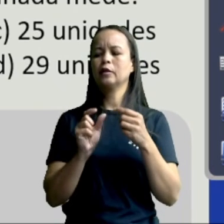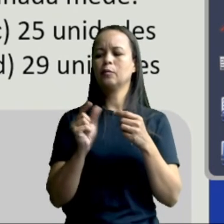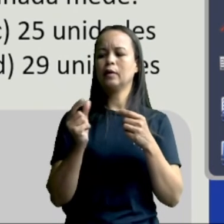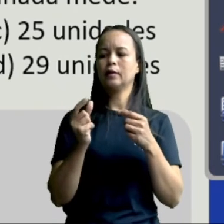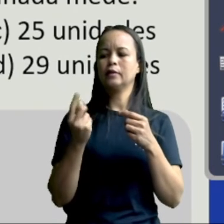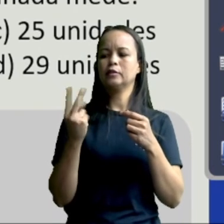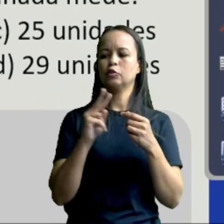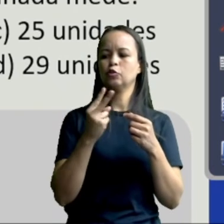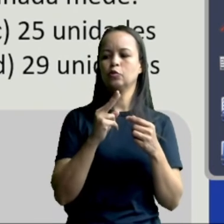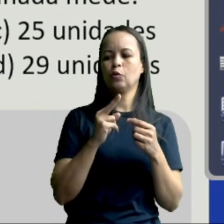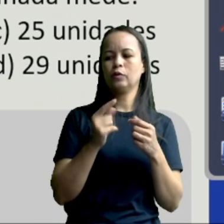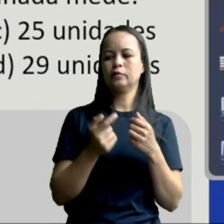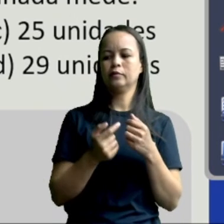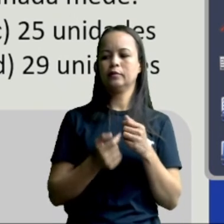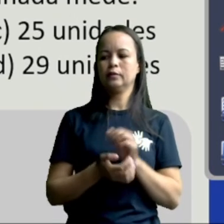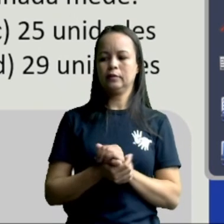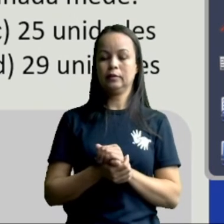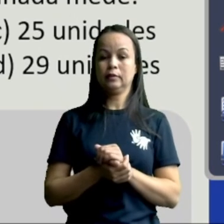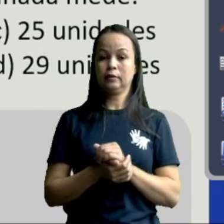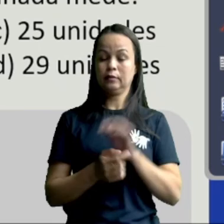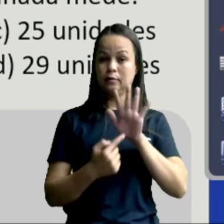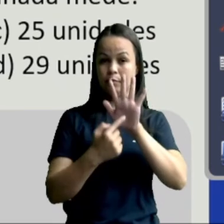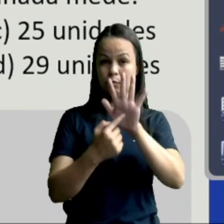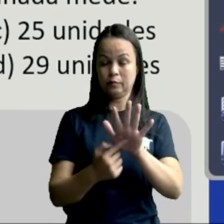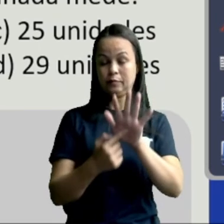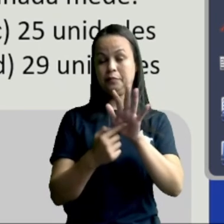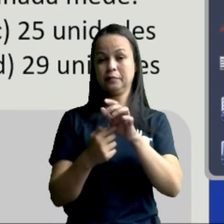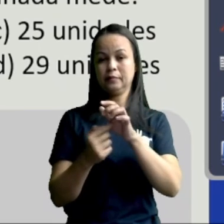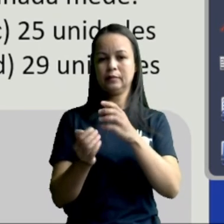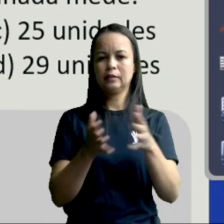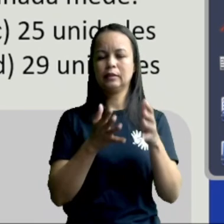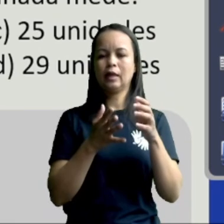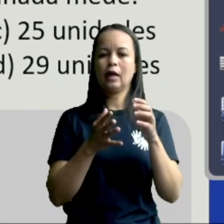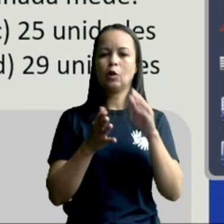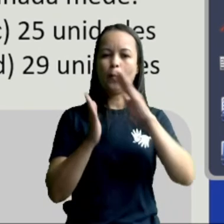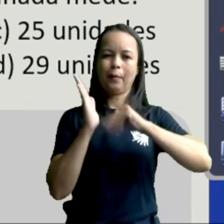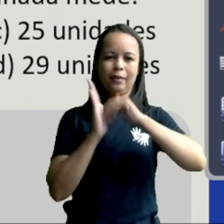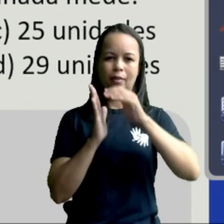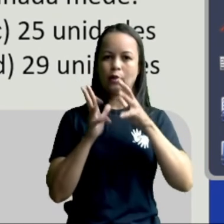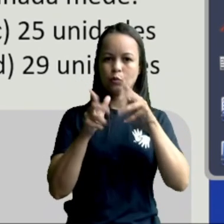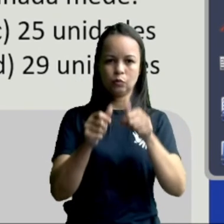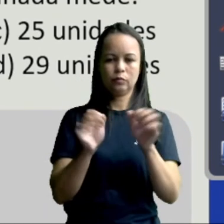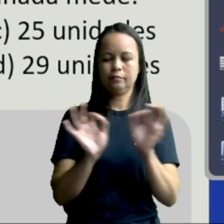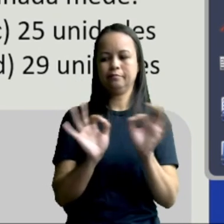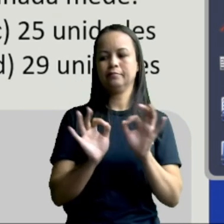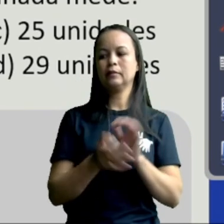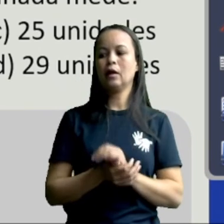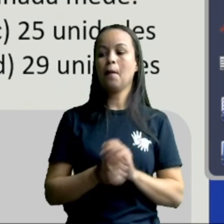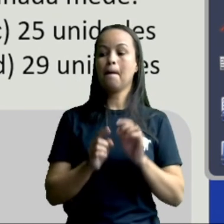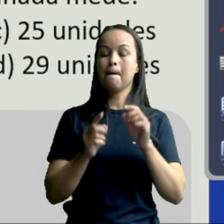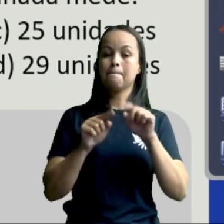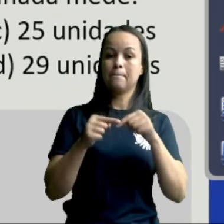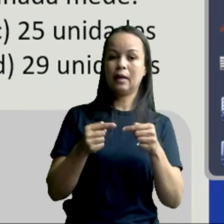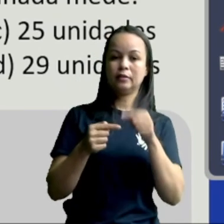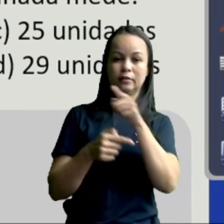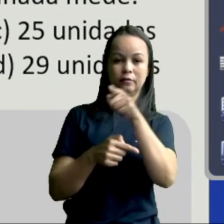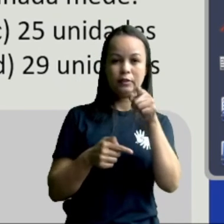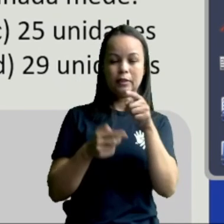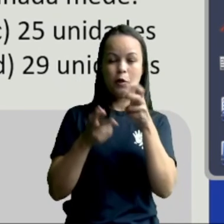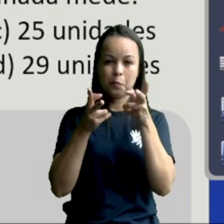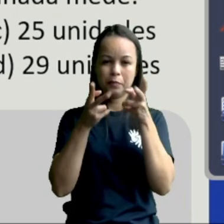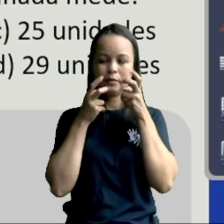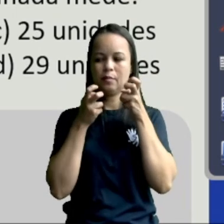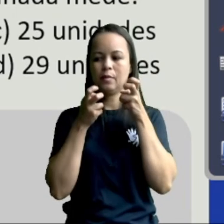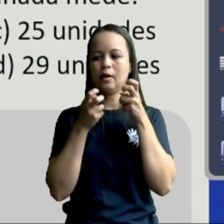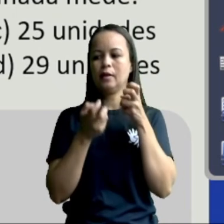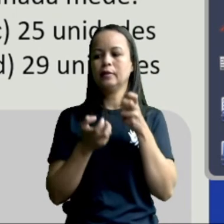logo esses dois? Porque tá vendo que o quadradinho não tá todo pintado. Mas, gente, se você observar, nós tínhamos